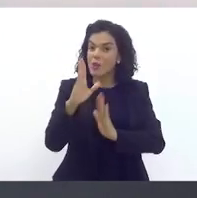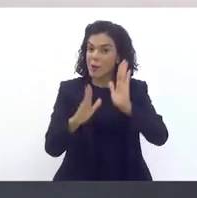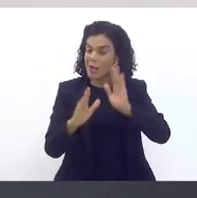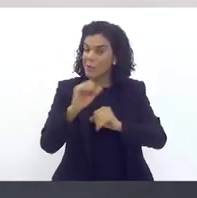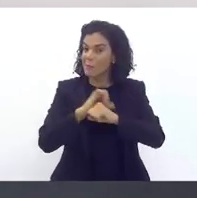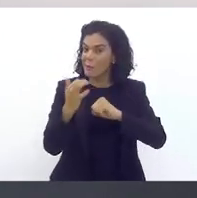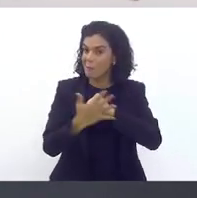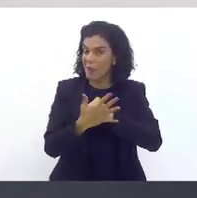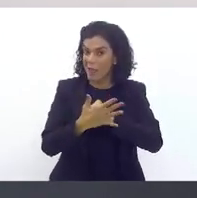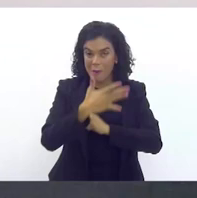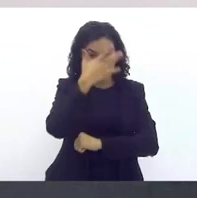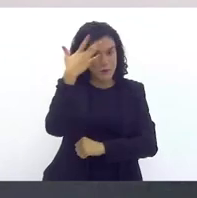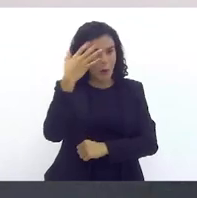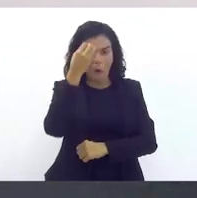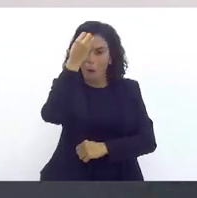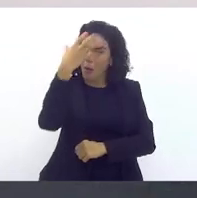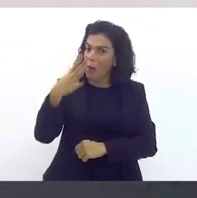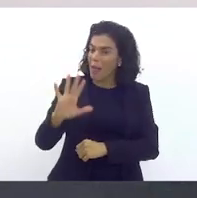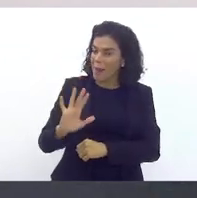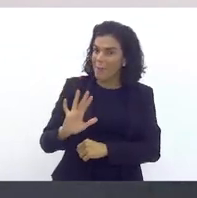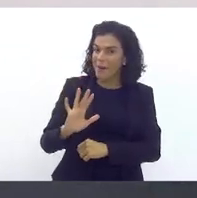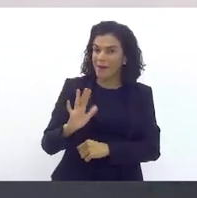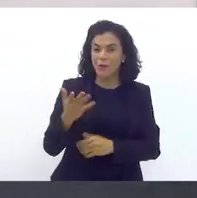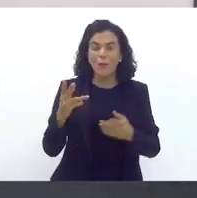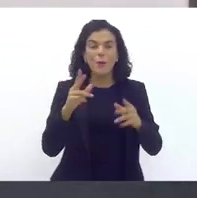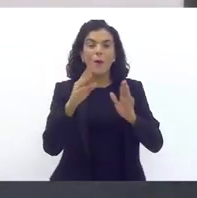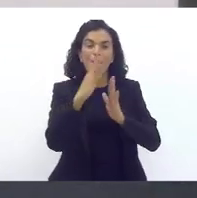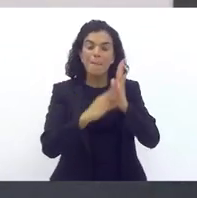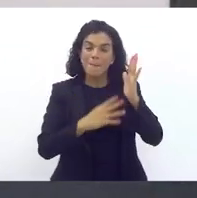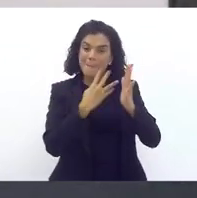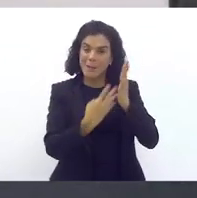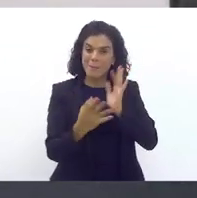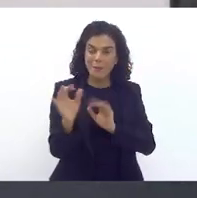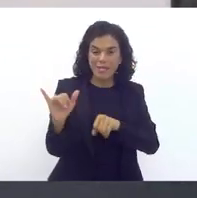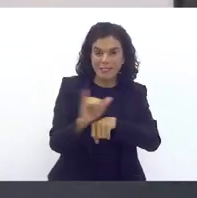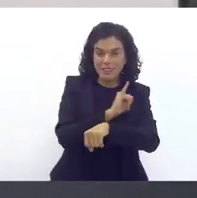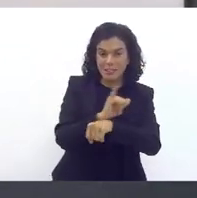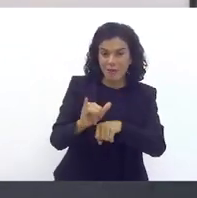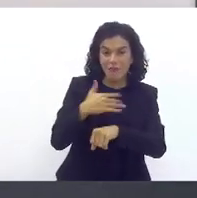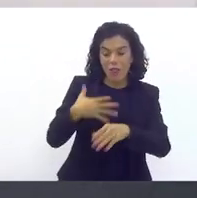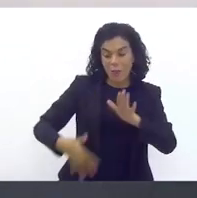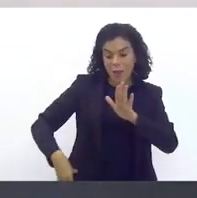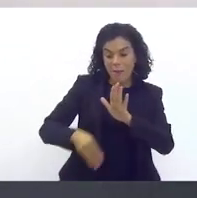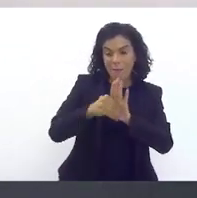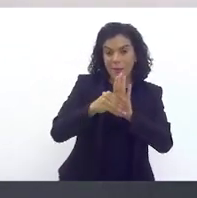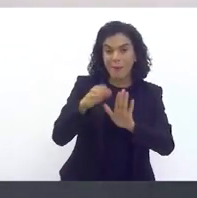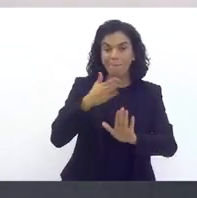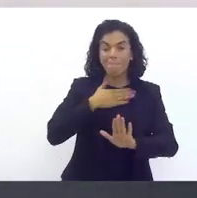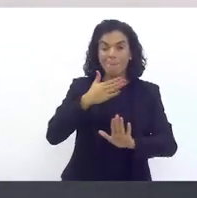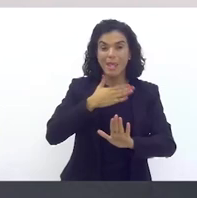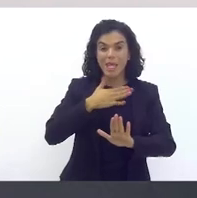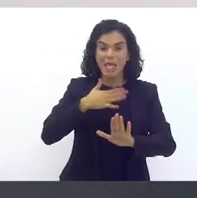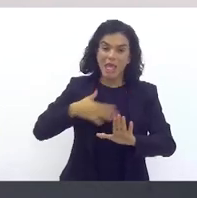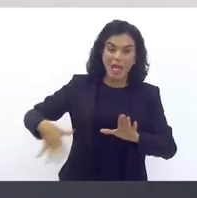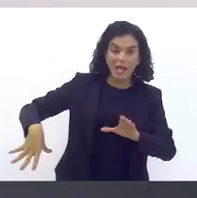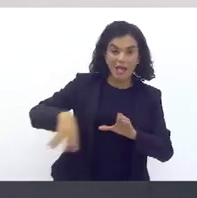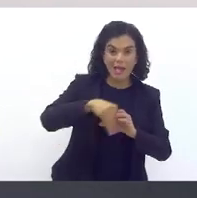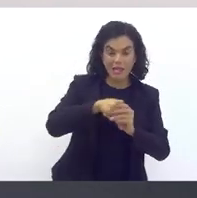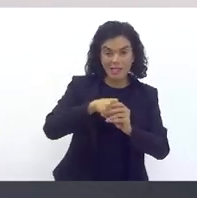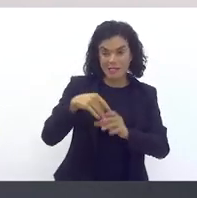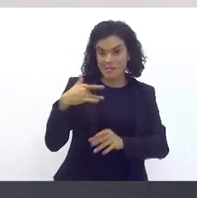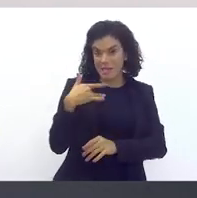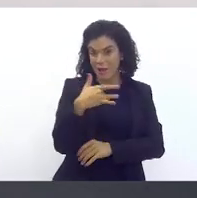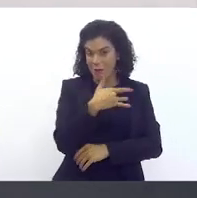disso. Na hora do planejamento estratégico, foi uma emenda minha que colocou a saúde dentro do